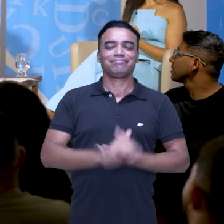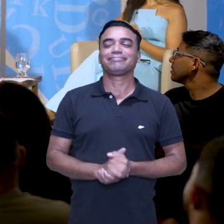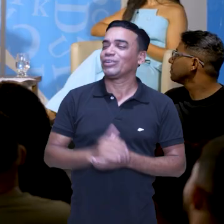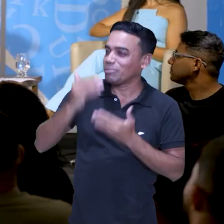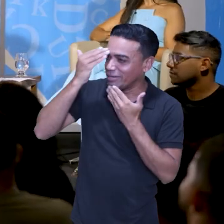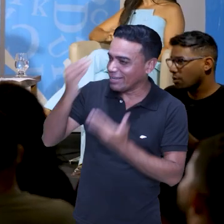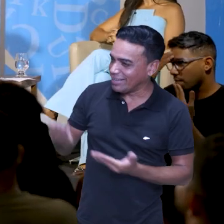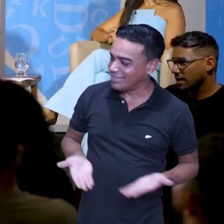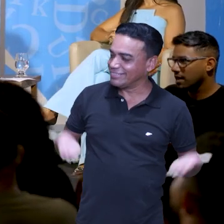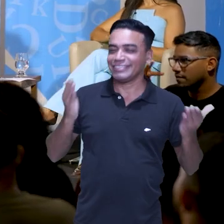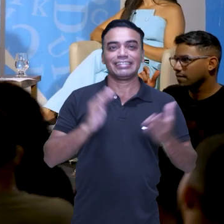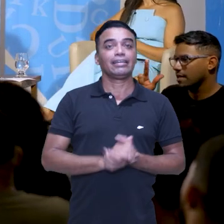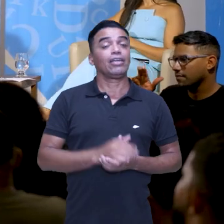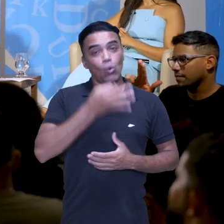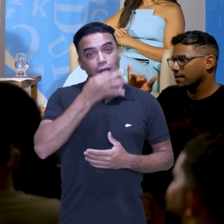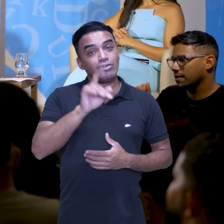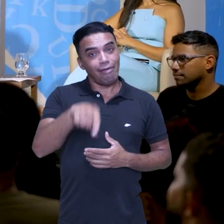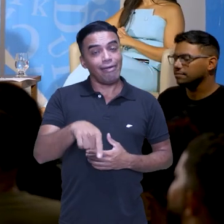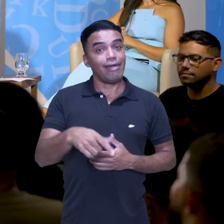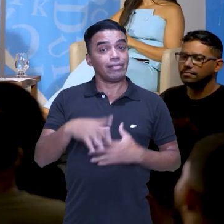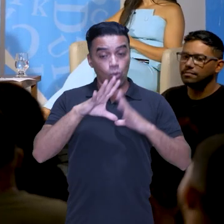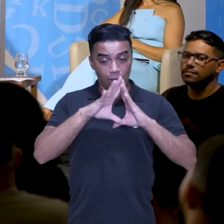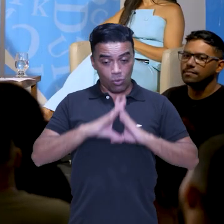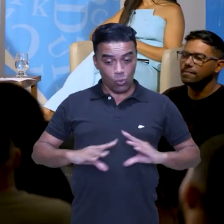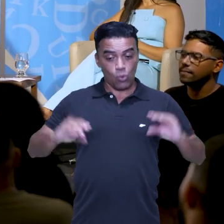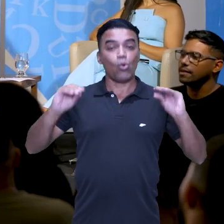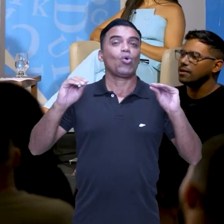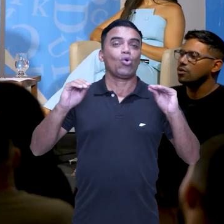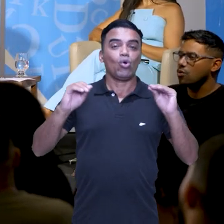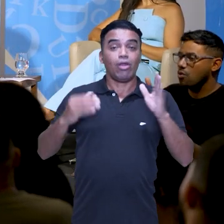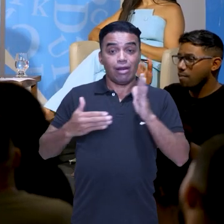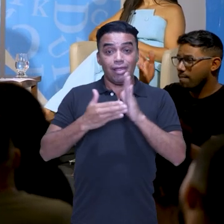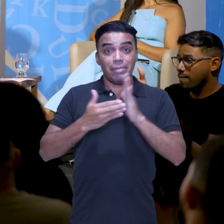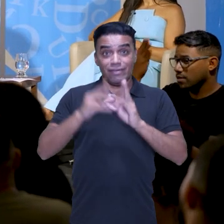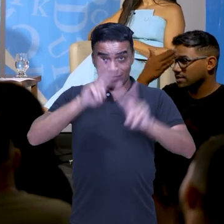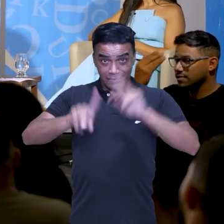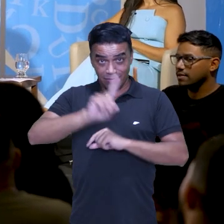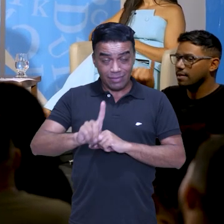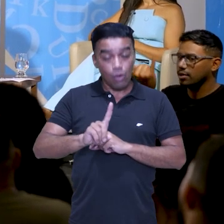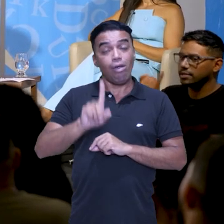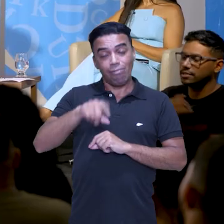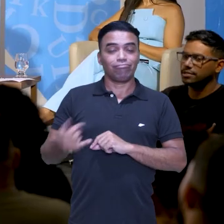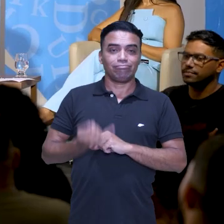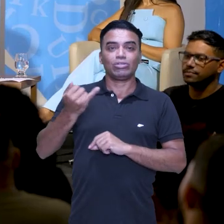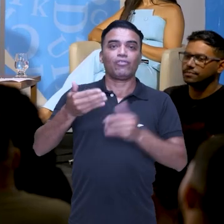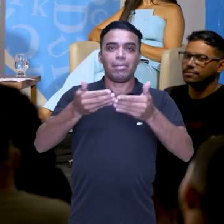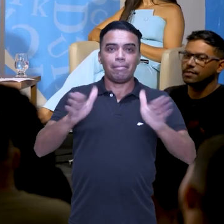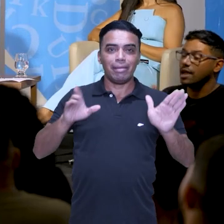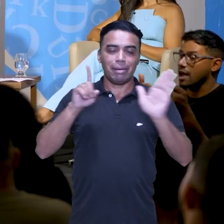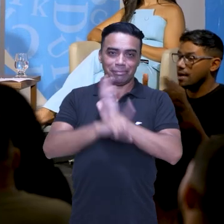Obrigado, Flávia. Eu acho que é isso, né? A cura dos muros invisíveis é importante. Nós vamos abrir um pouquinho